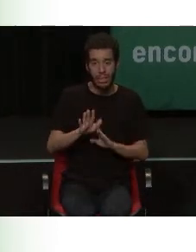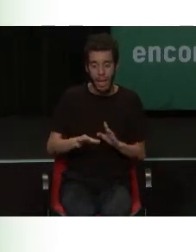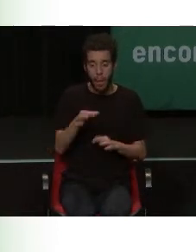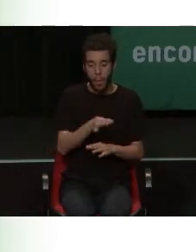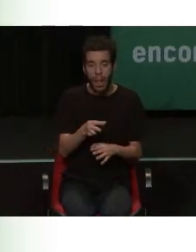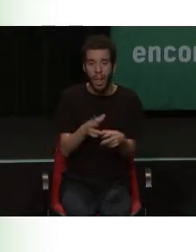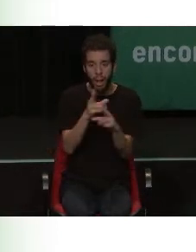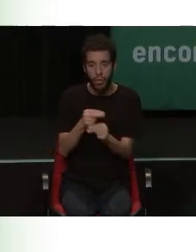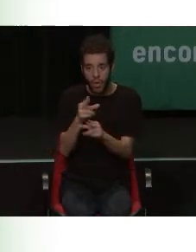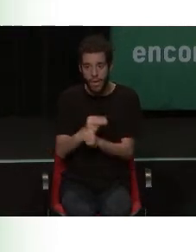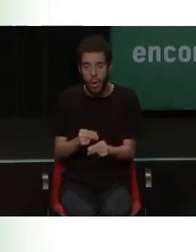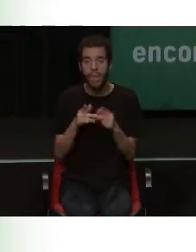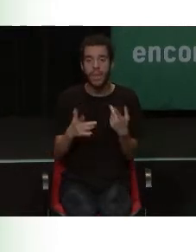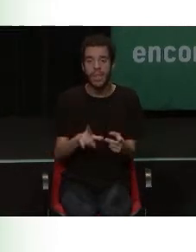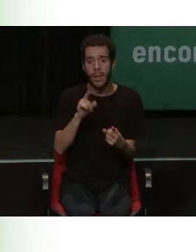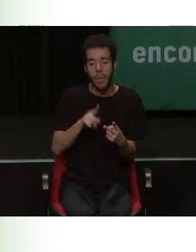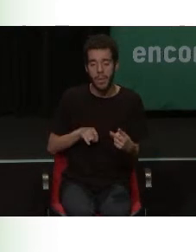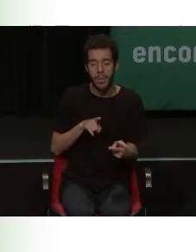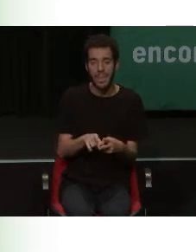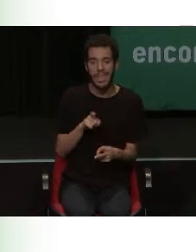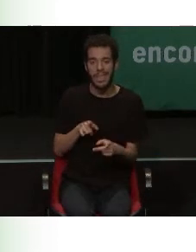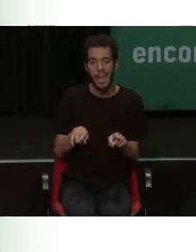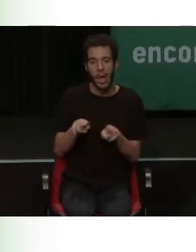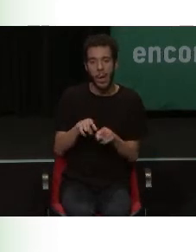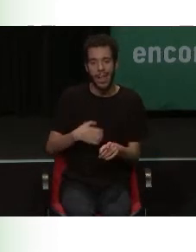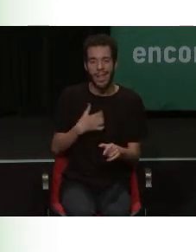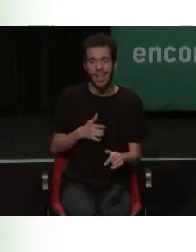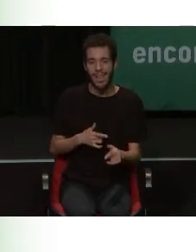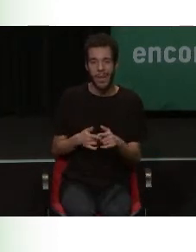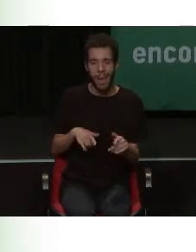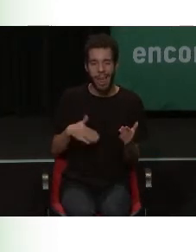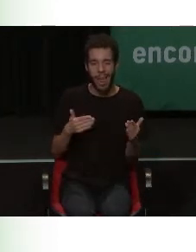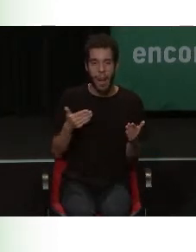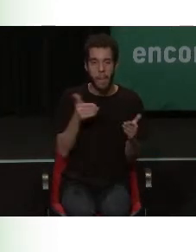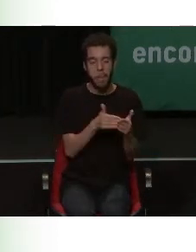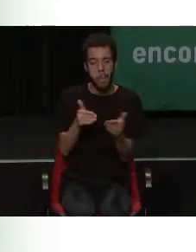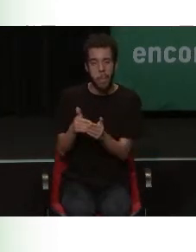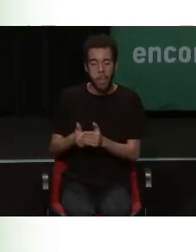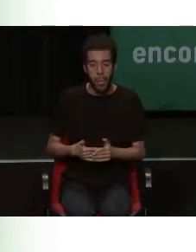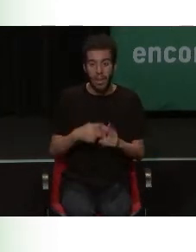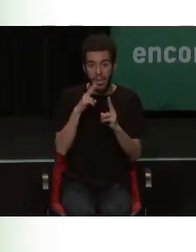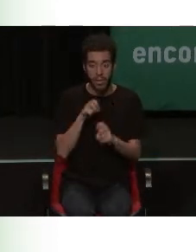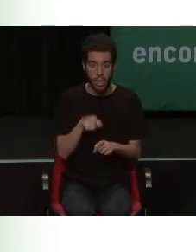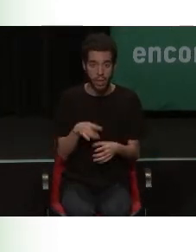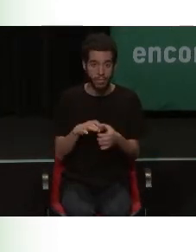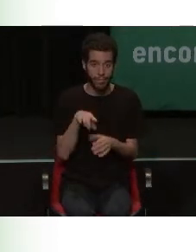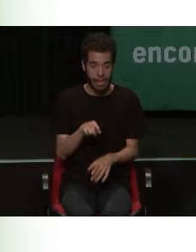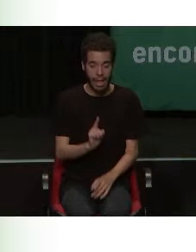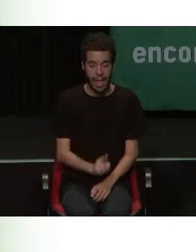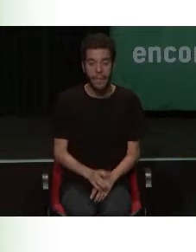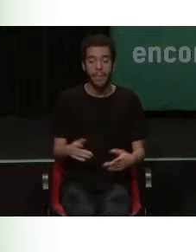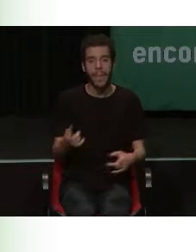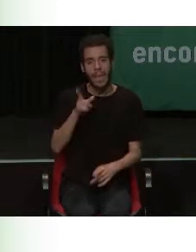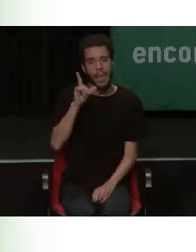moléculas e a seleção dessas bactérias resistentes nas populações em estudo. Também é muito importante, e nós